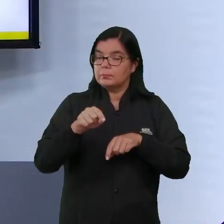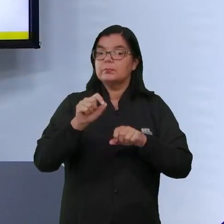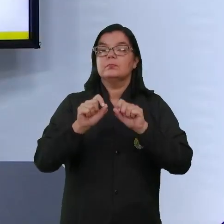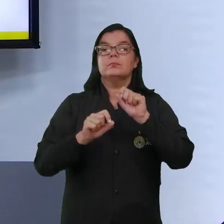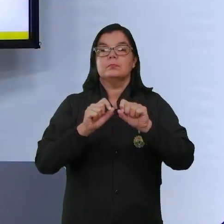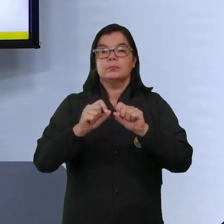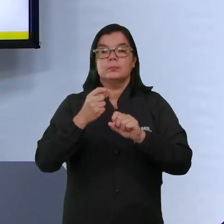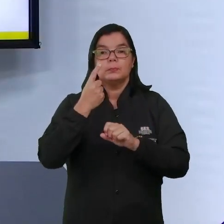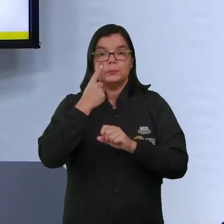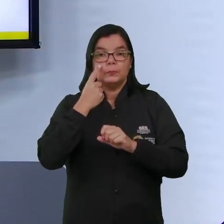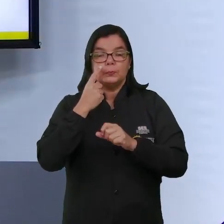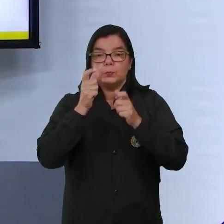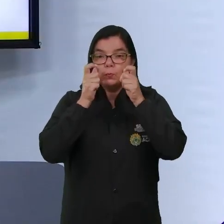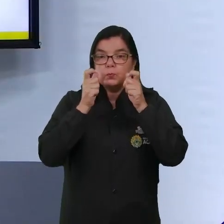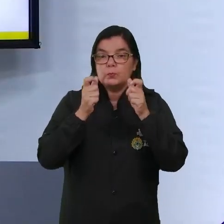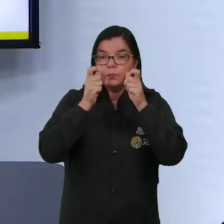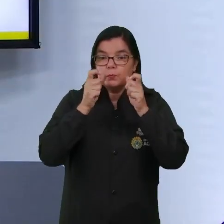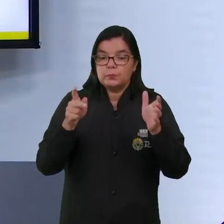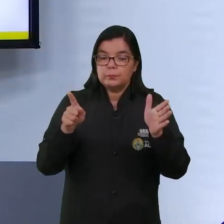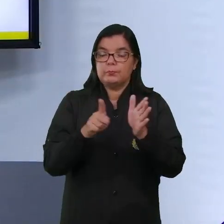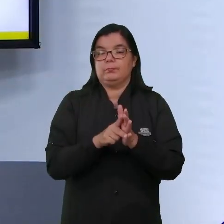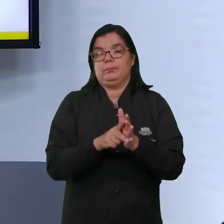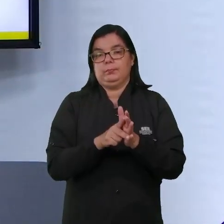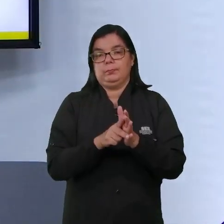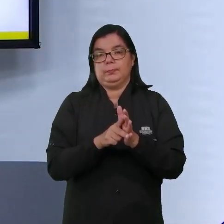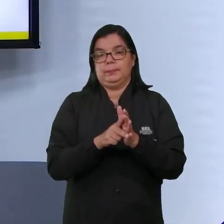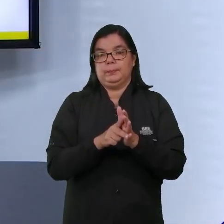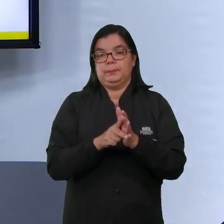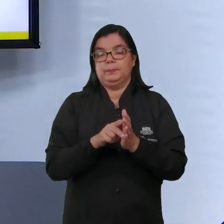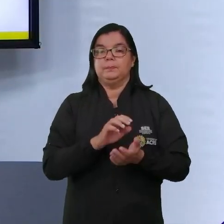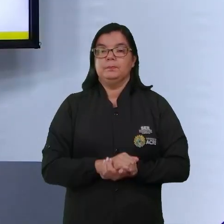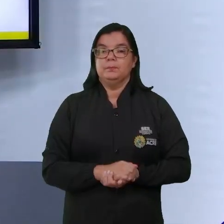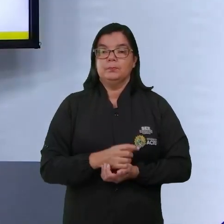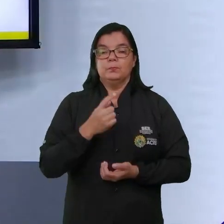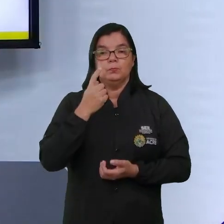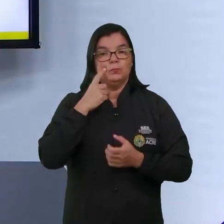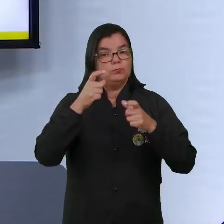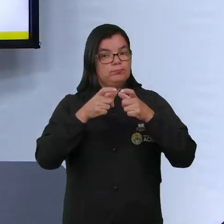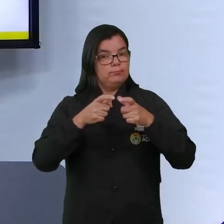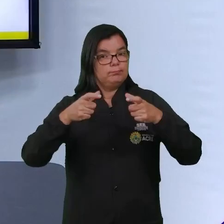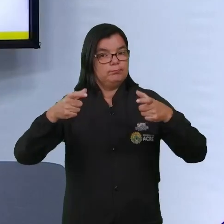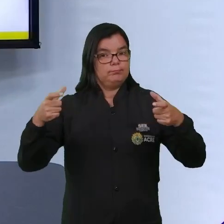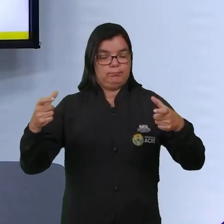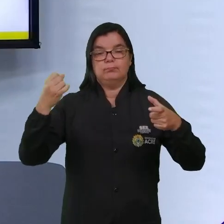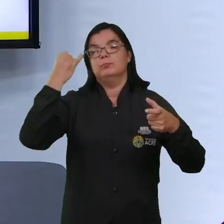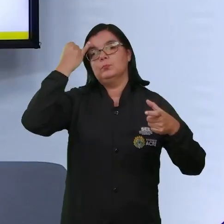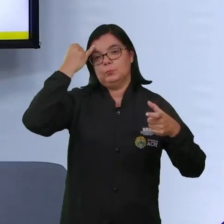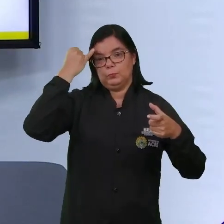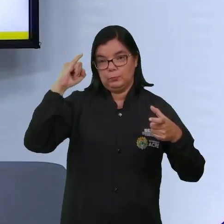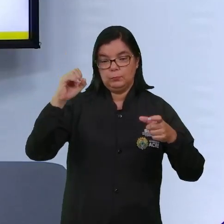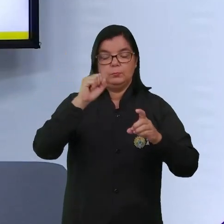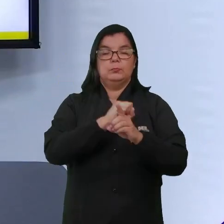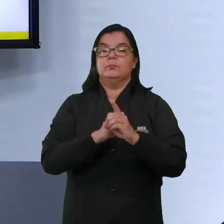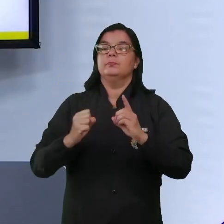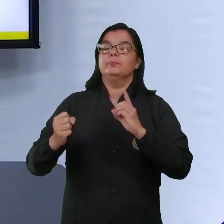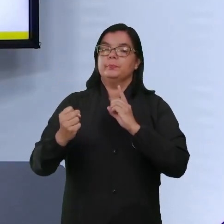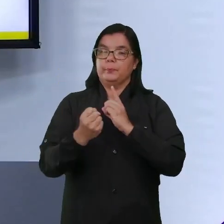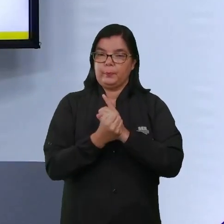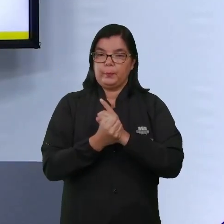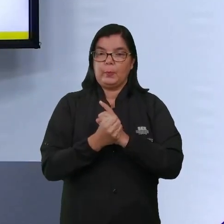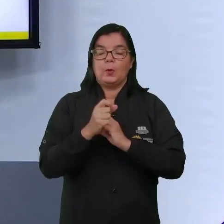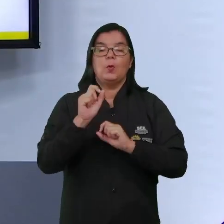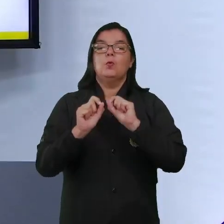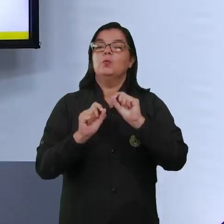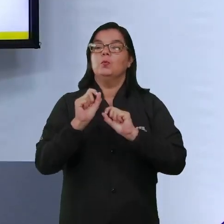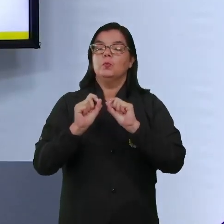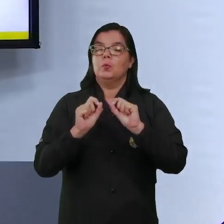para atender interesses específicos. Então eu massifico essa ideologia na sociedade. Eu